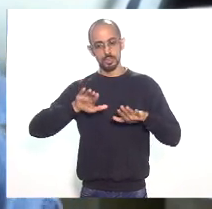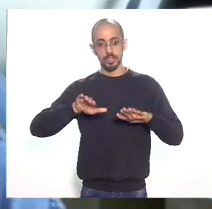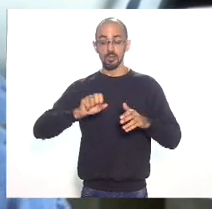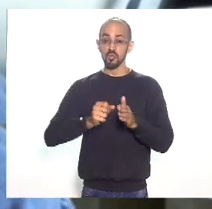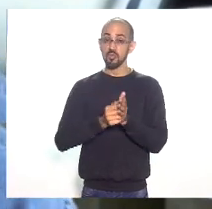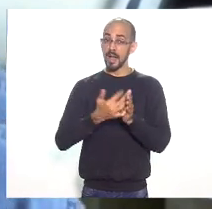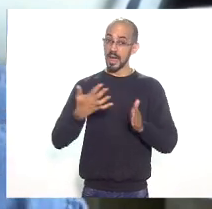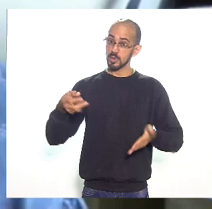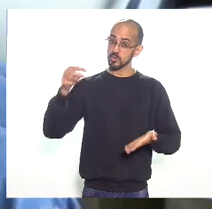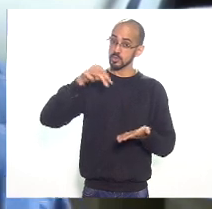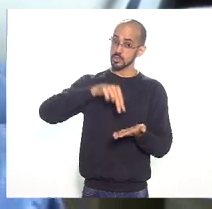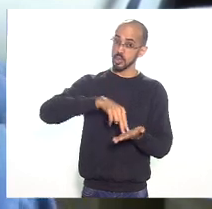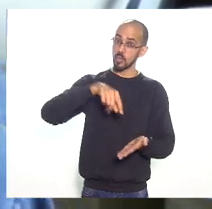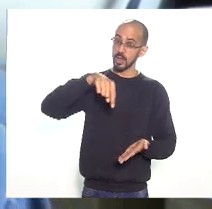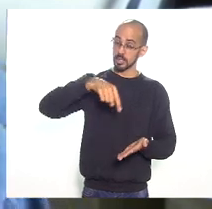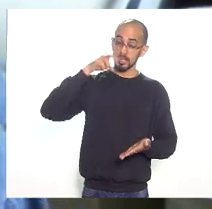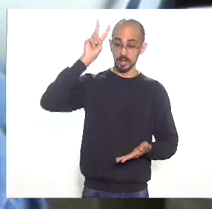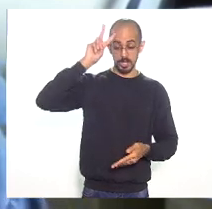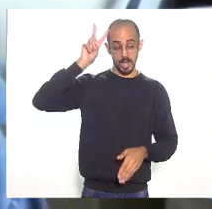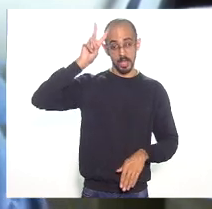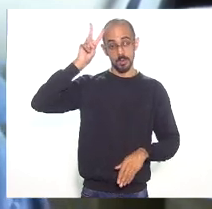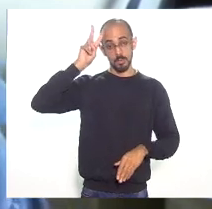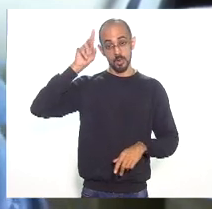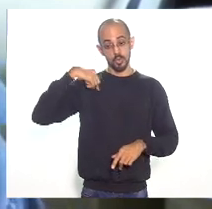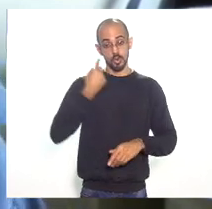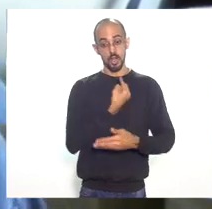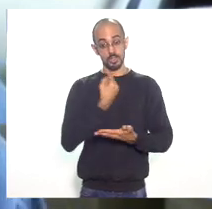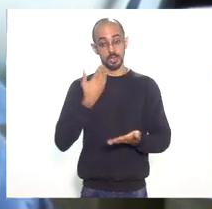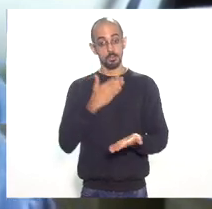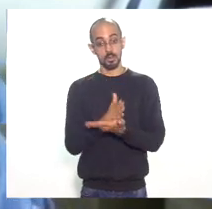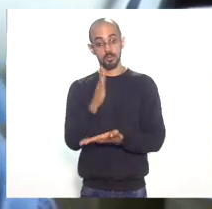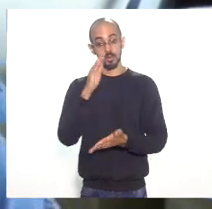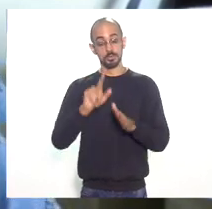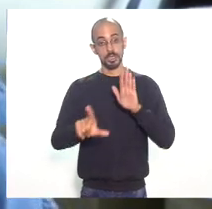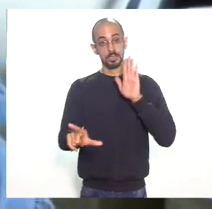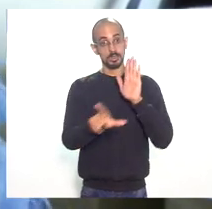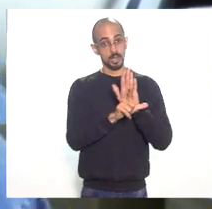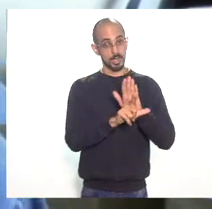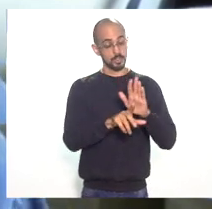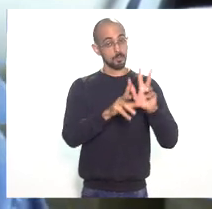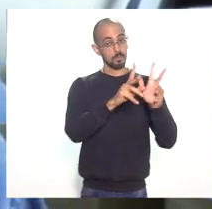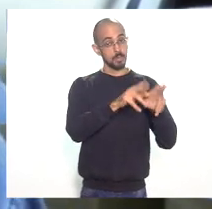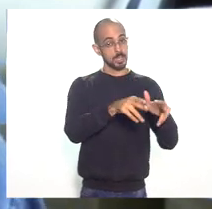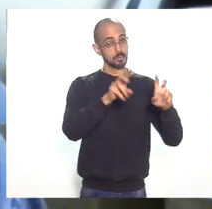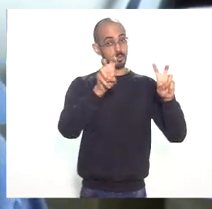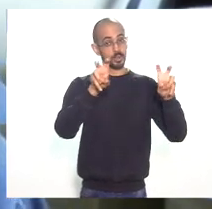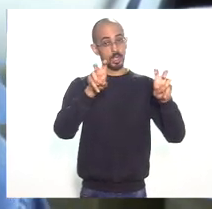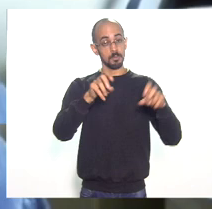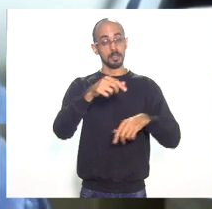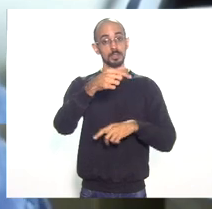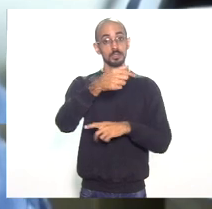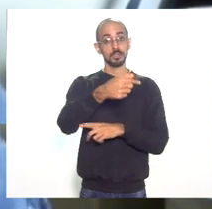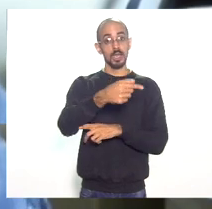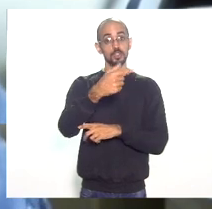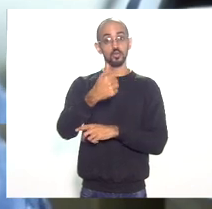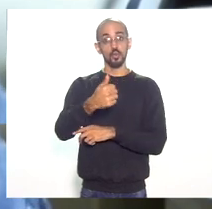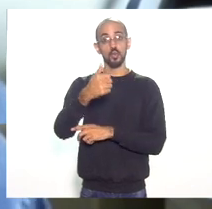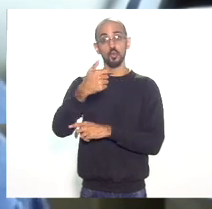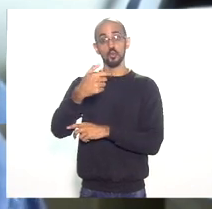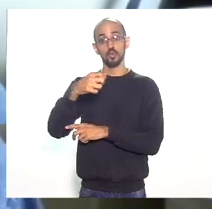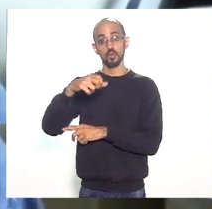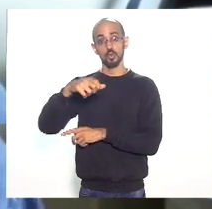lembrar, nós aprovamos as leis sobre o mesmo tema. 7.1.2.7 de 15,